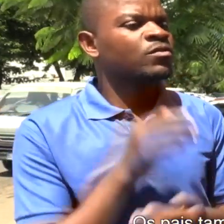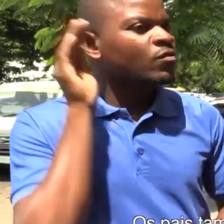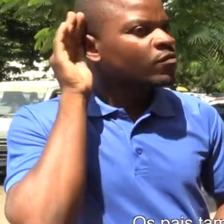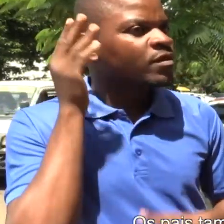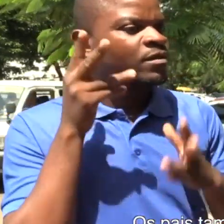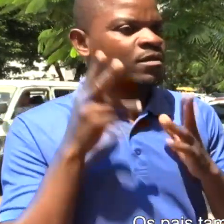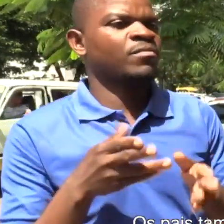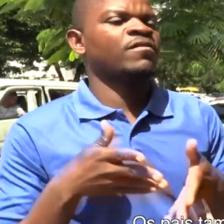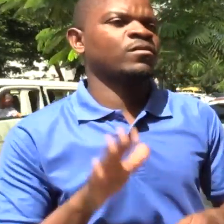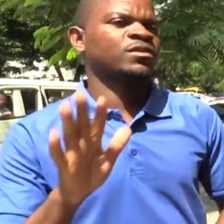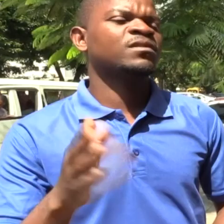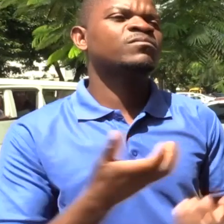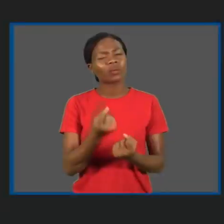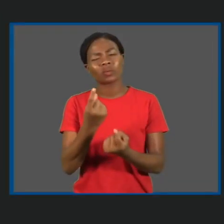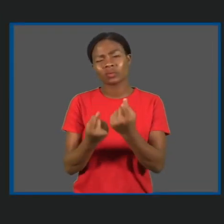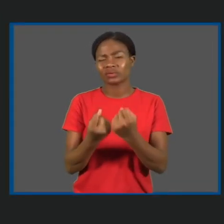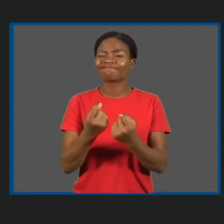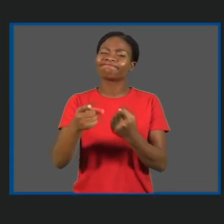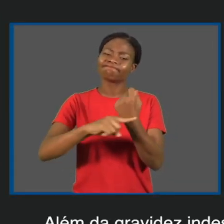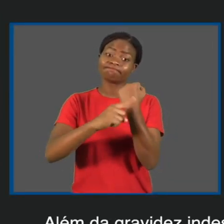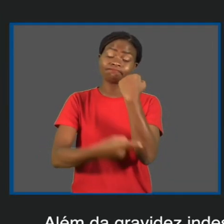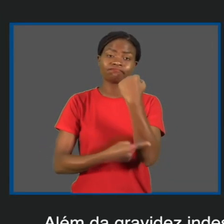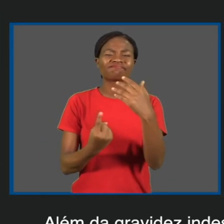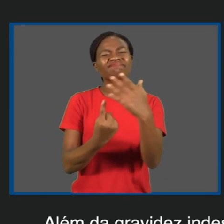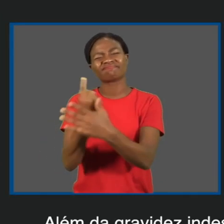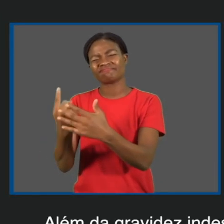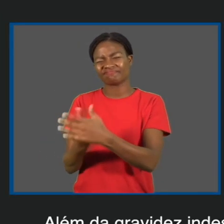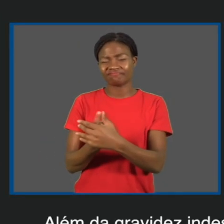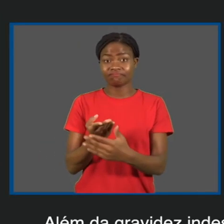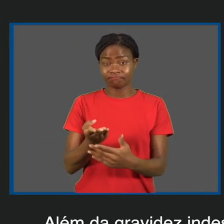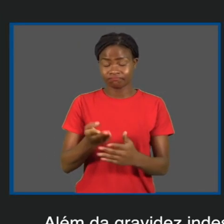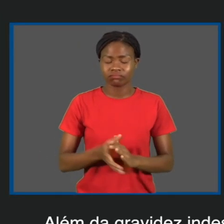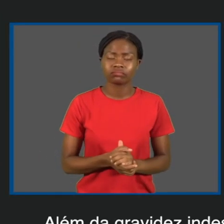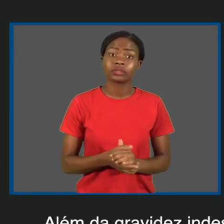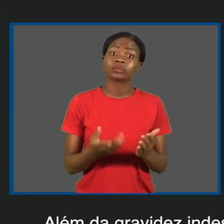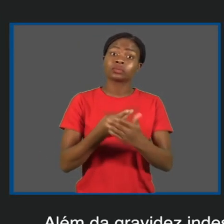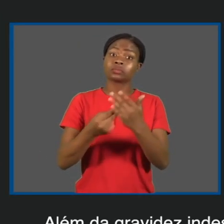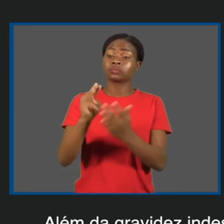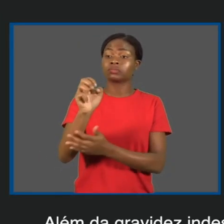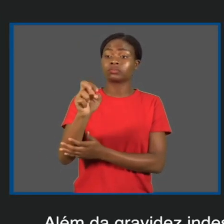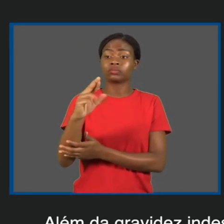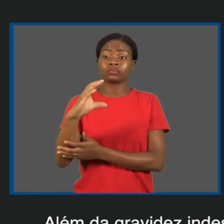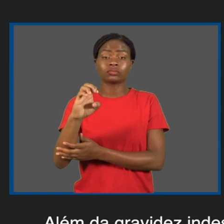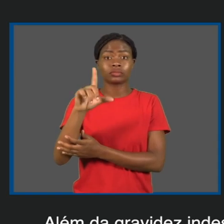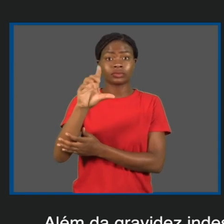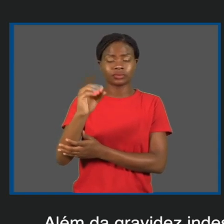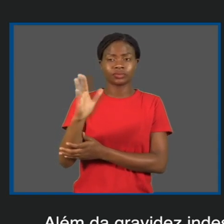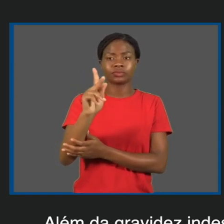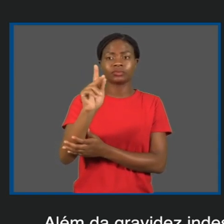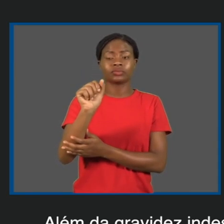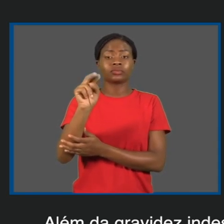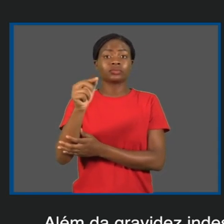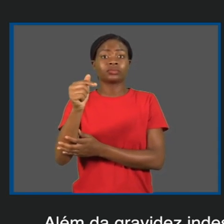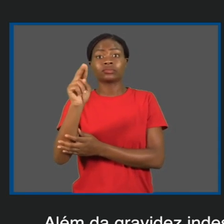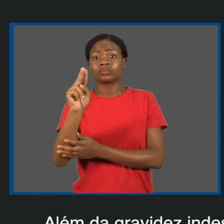adolescentes naquilo que querem além da gravidez indesejada Marcelo Canto avança outros